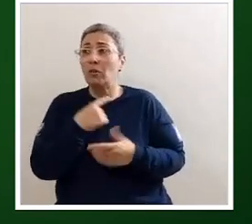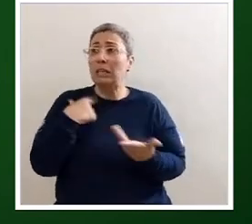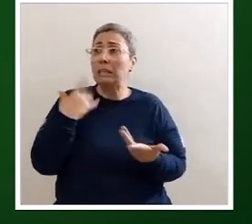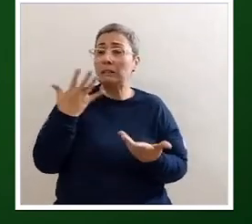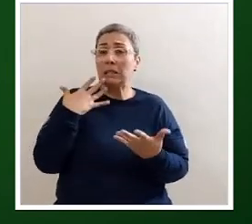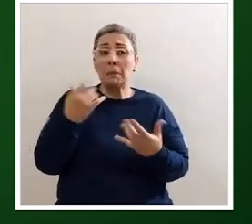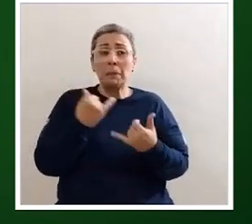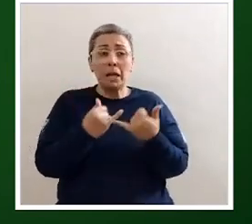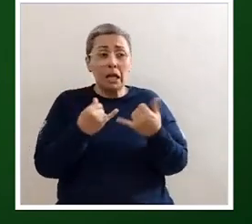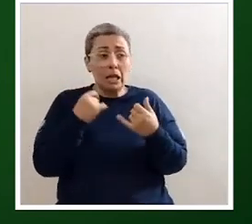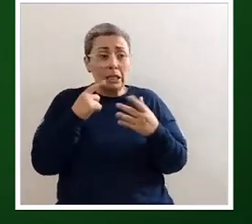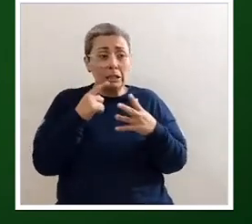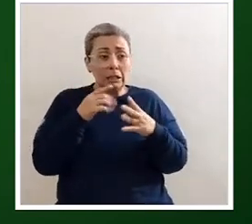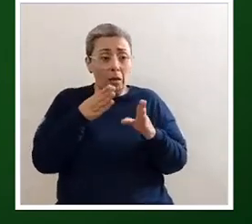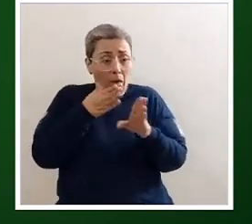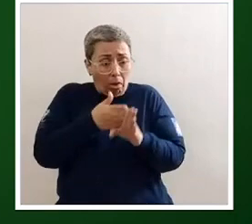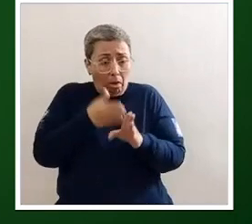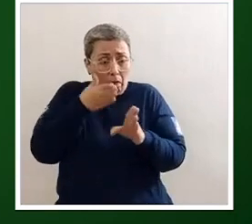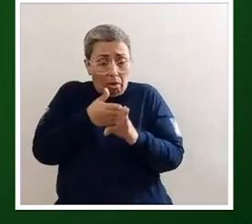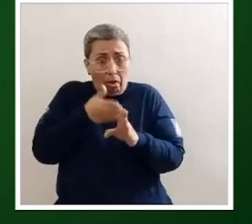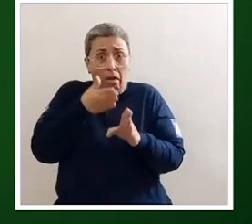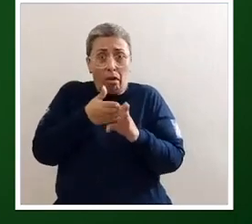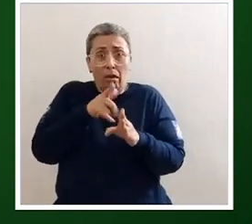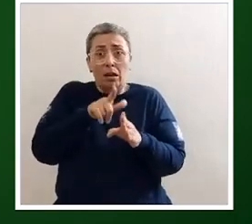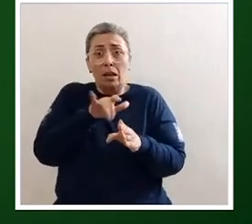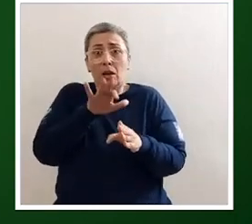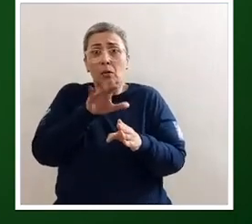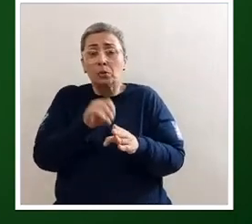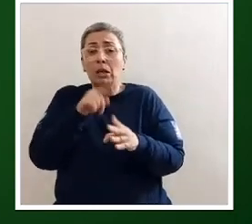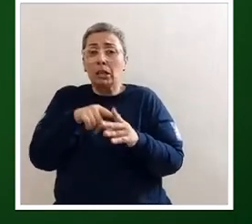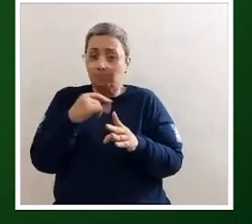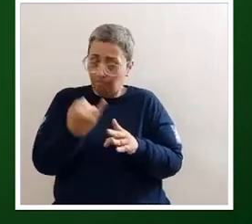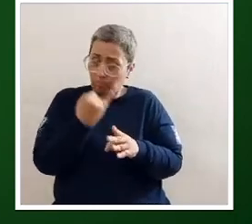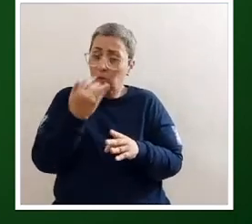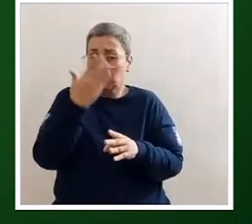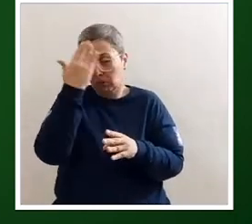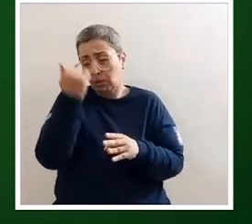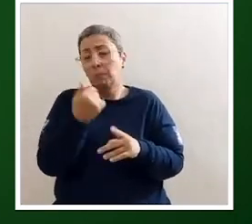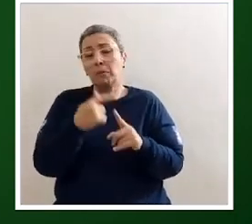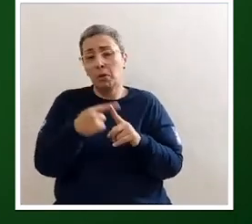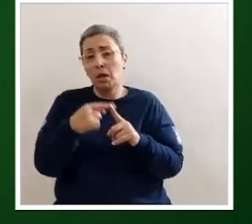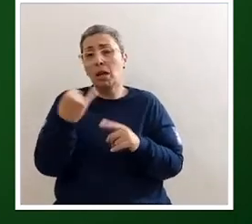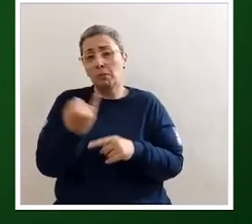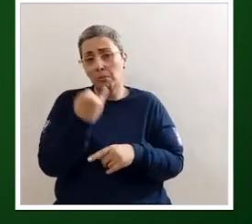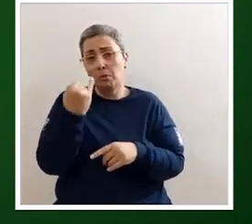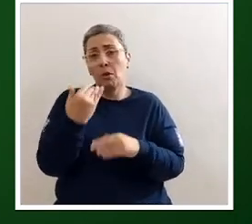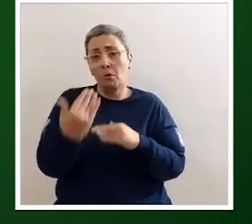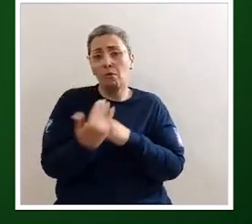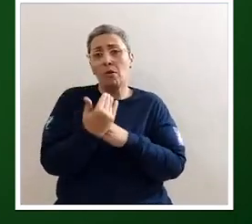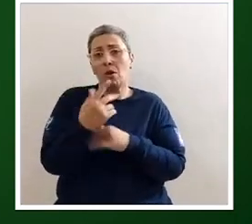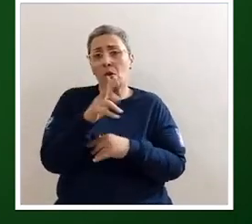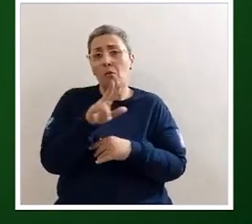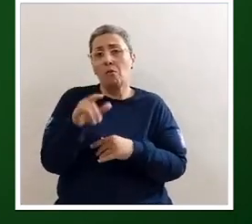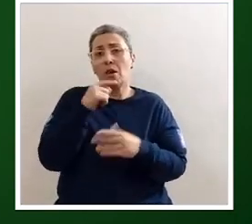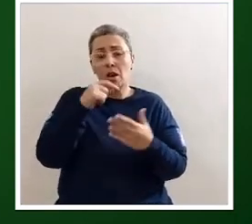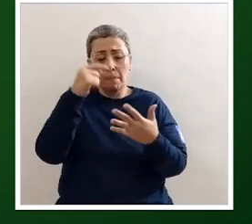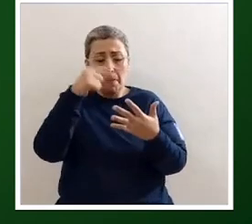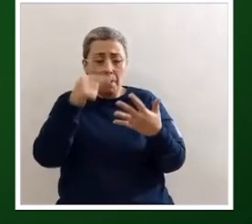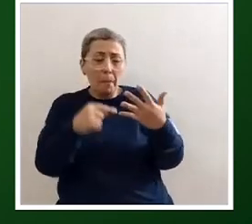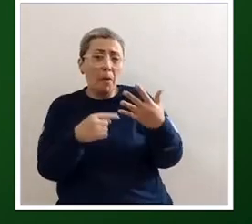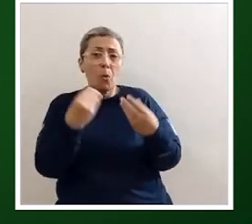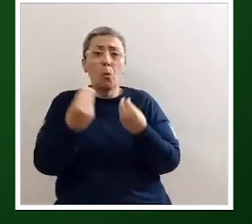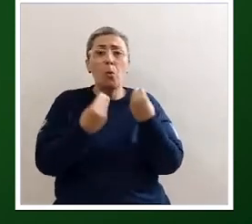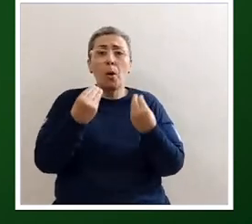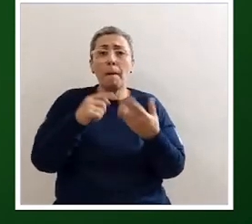tão preso ao laudo e eu sei que ele é importante porque ele vai nos dar ali alguns indicativos